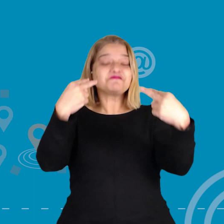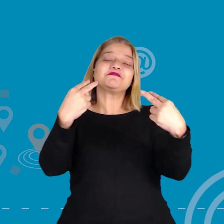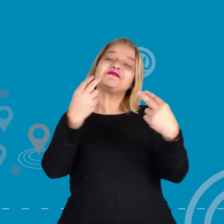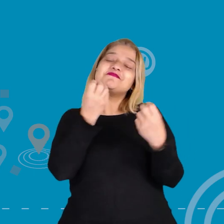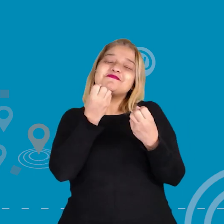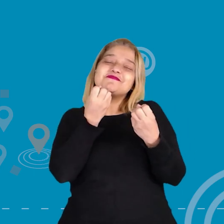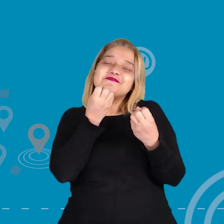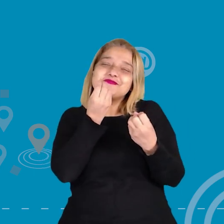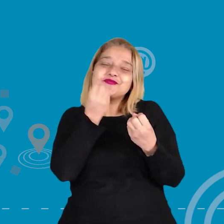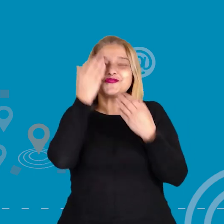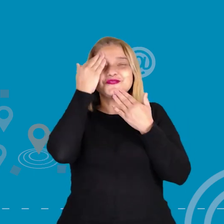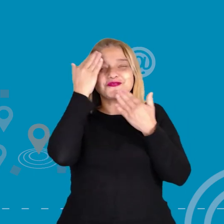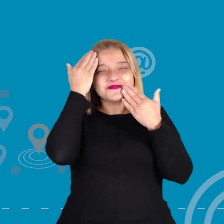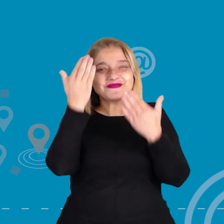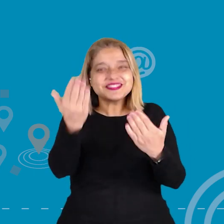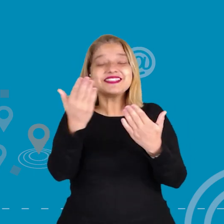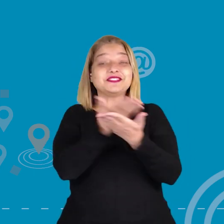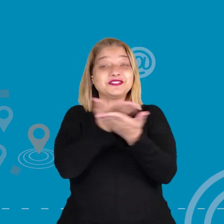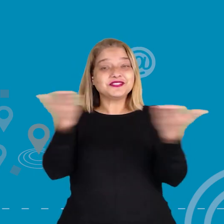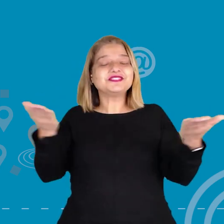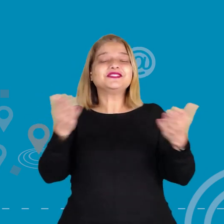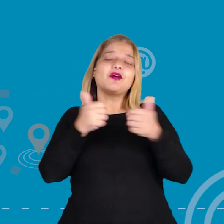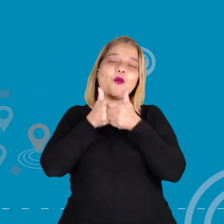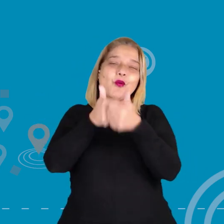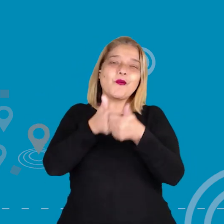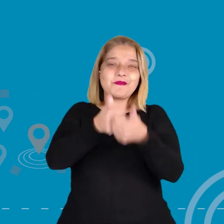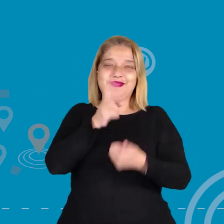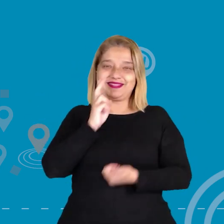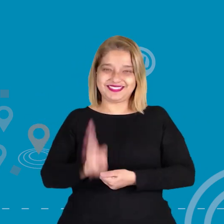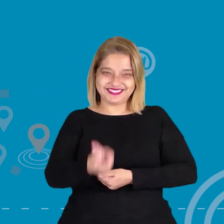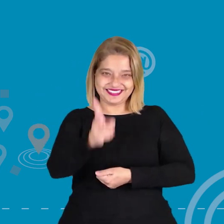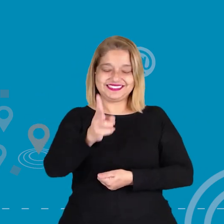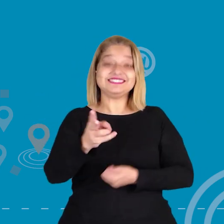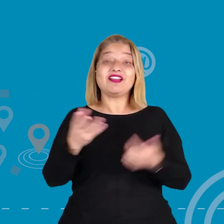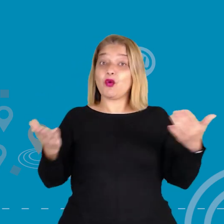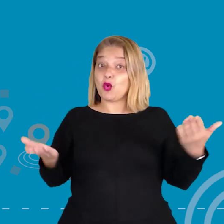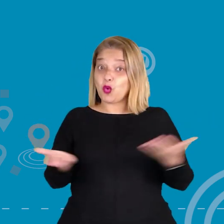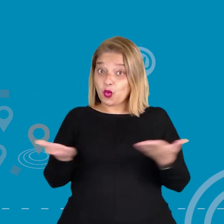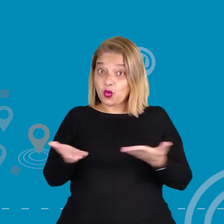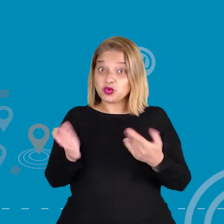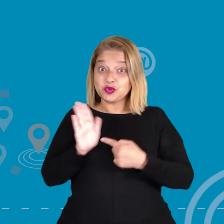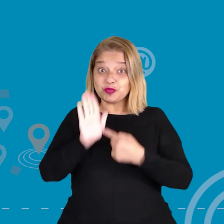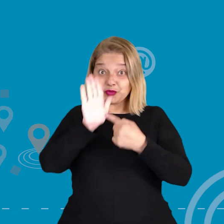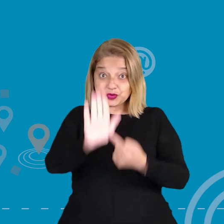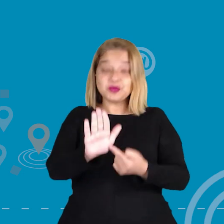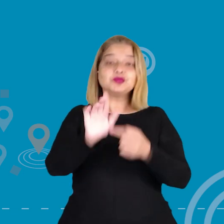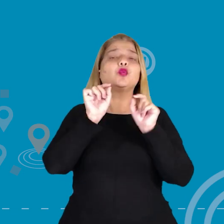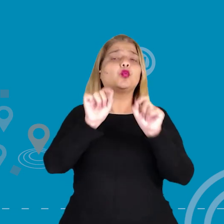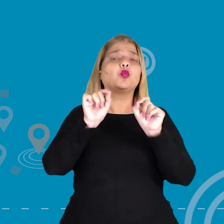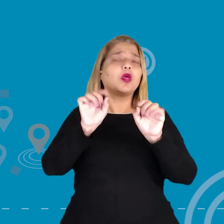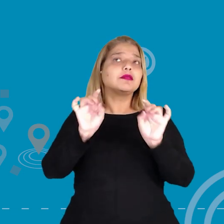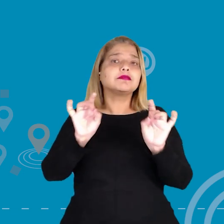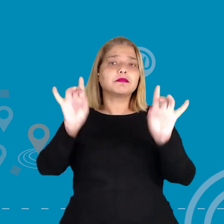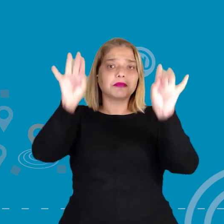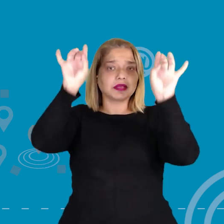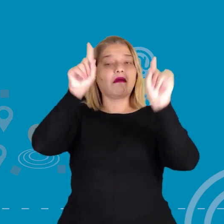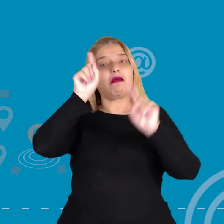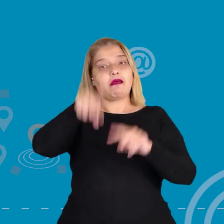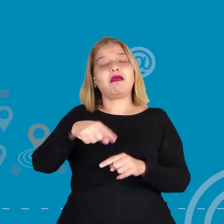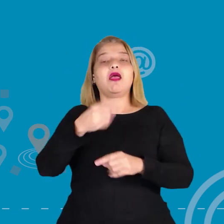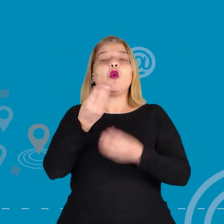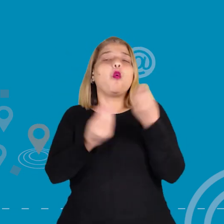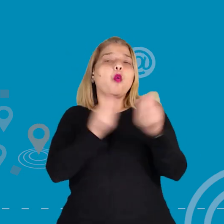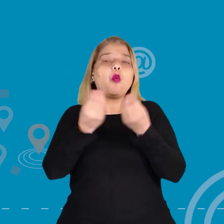nosso muito obrigado por nos acompanharem. No episódio de hoje, colocamos em destaque a importância dos